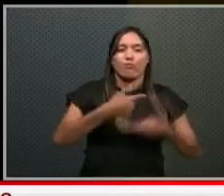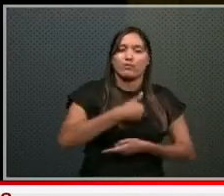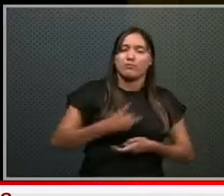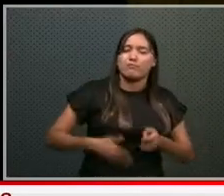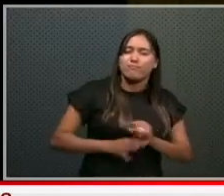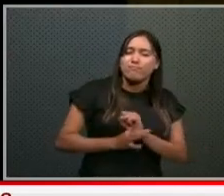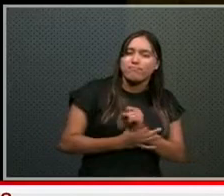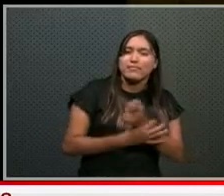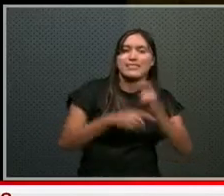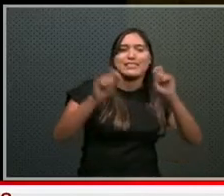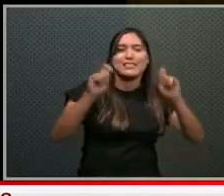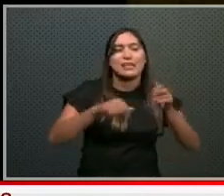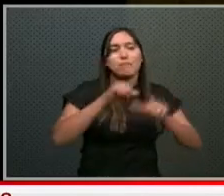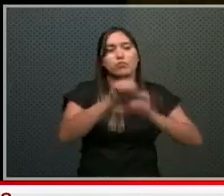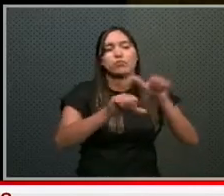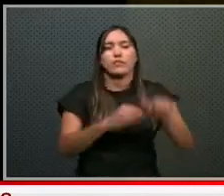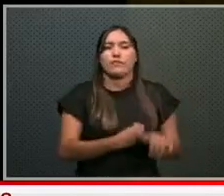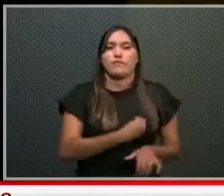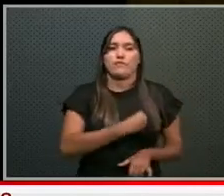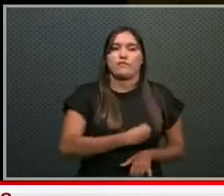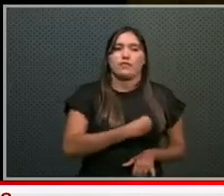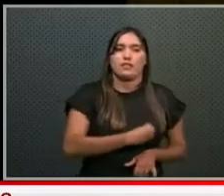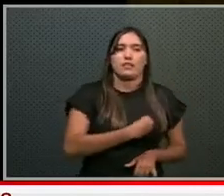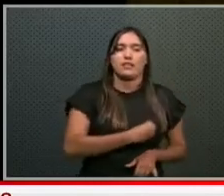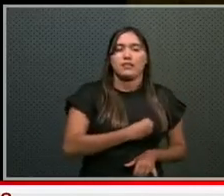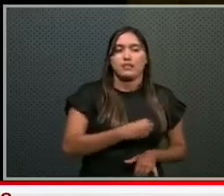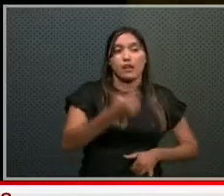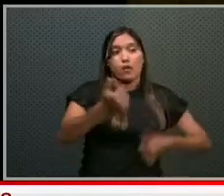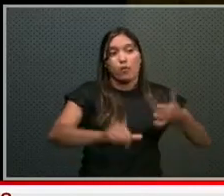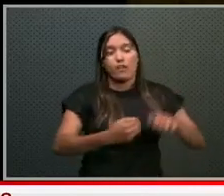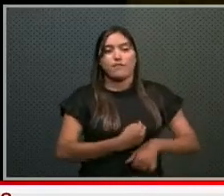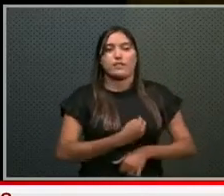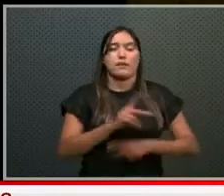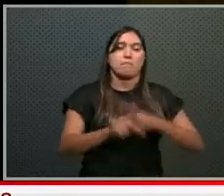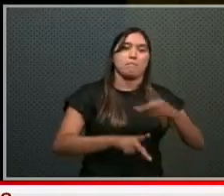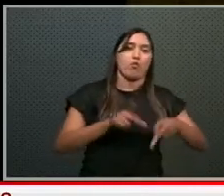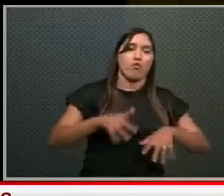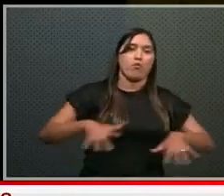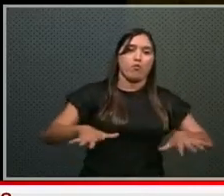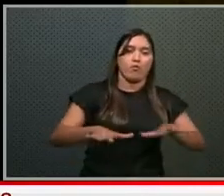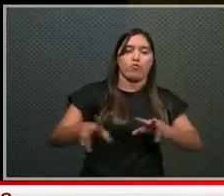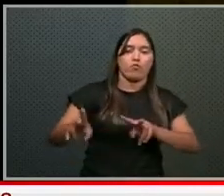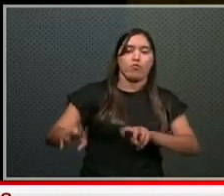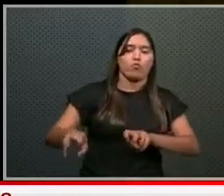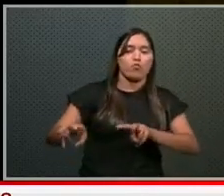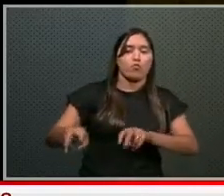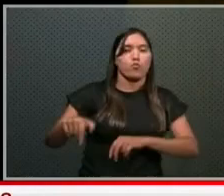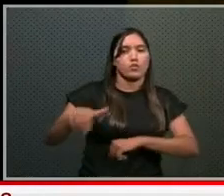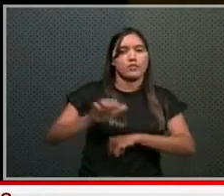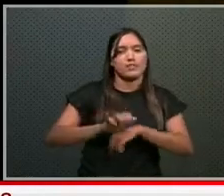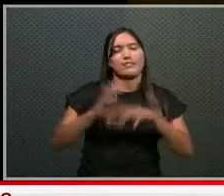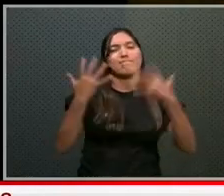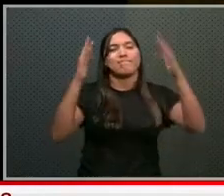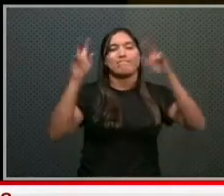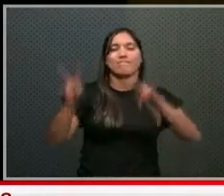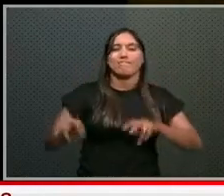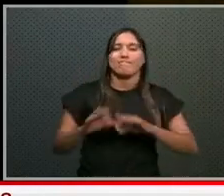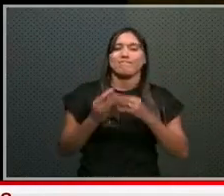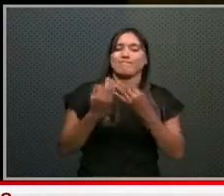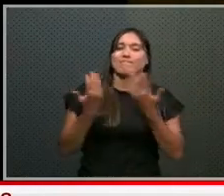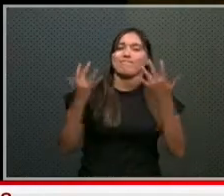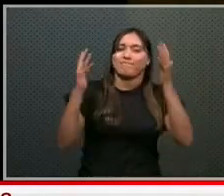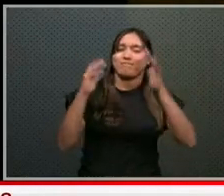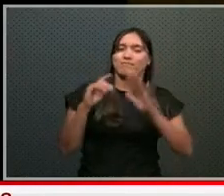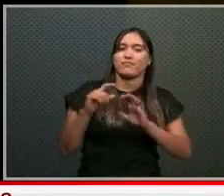efetivas que possam estar mudando a vida e a qualidade de vida do nosso povo é no meio Rural do nosso Estado viva Agricultura Familiar